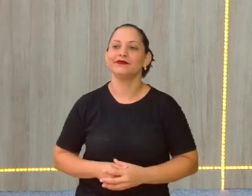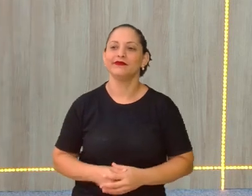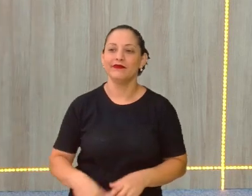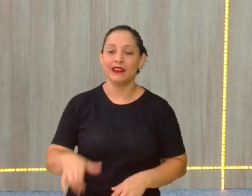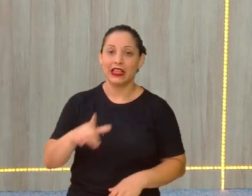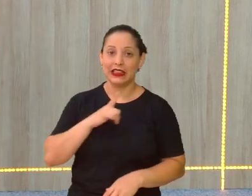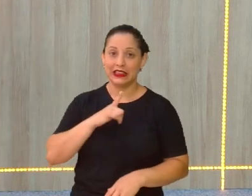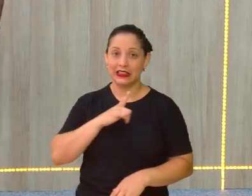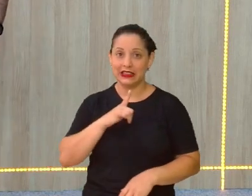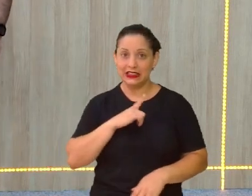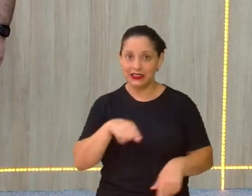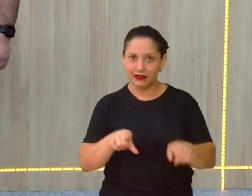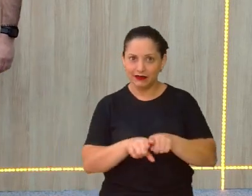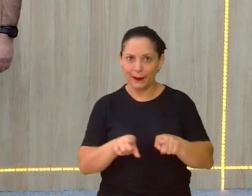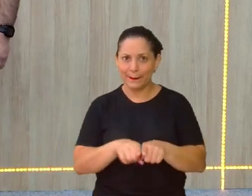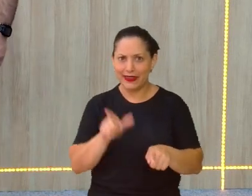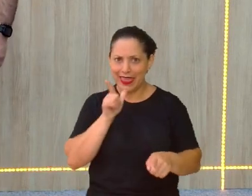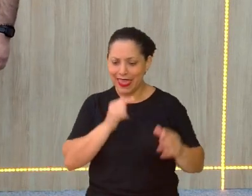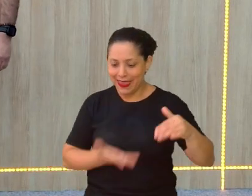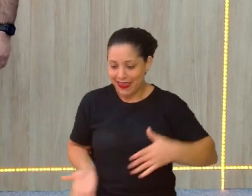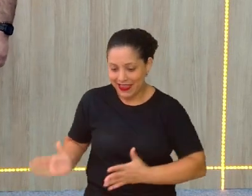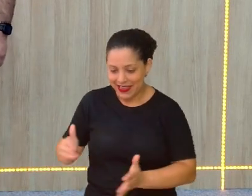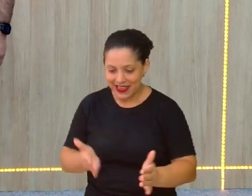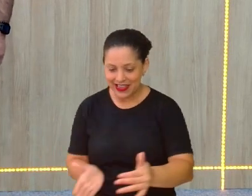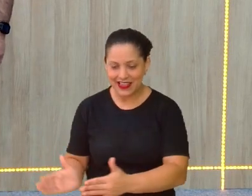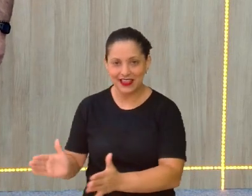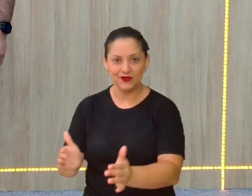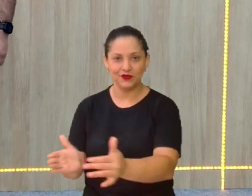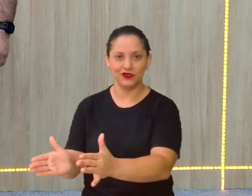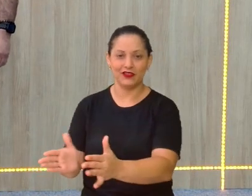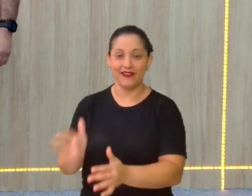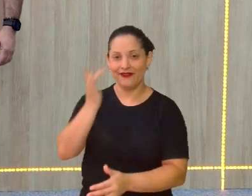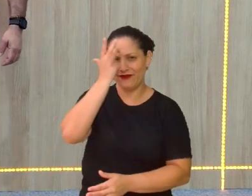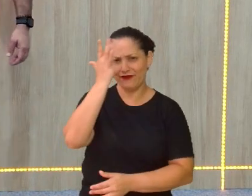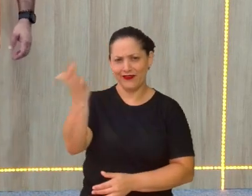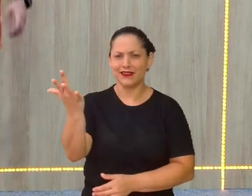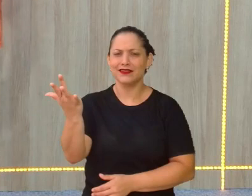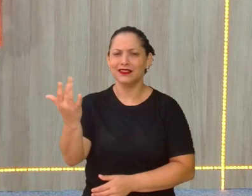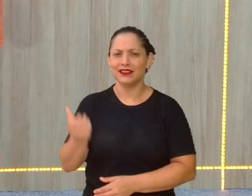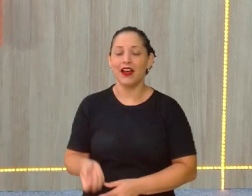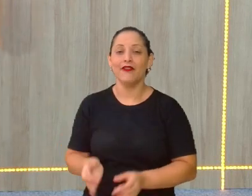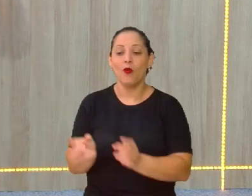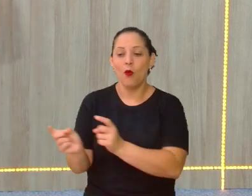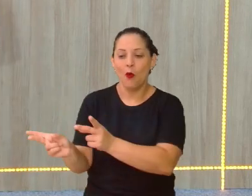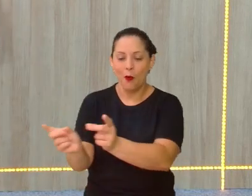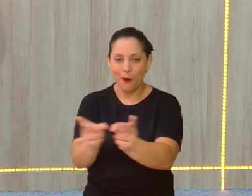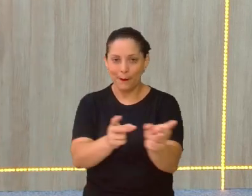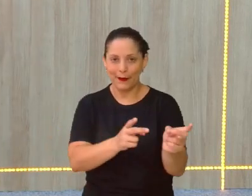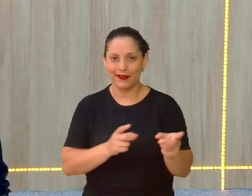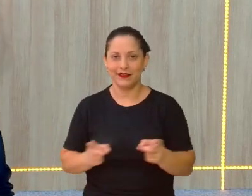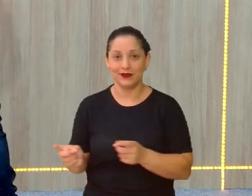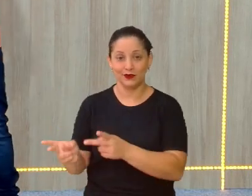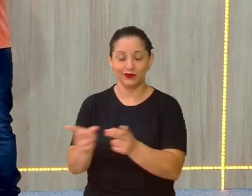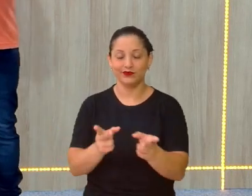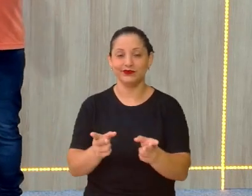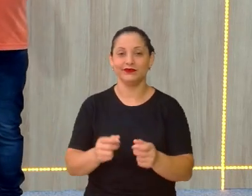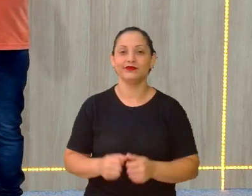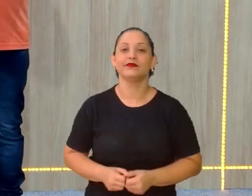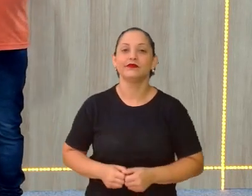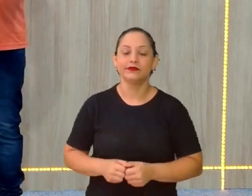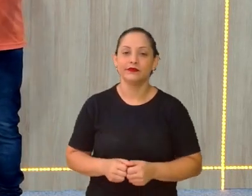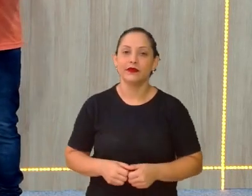várias planícies e rios, né, que facilitavam a comunicação interna e o comércio, que é também o contrário, né?